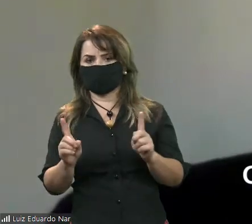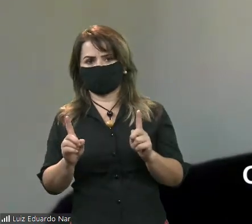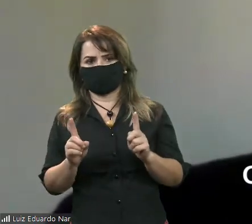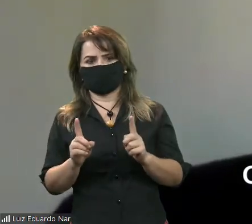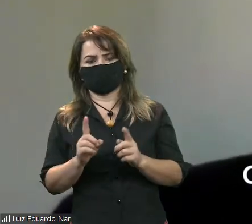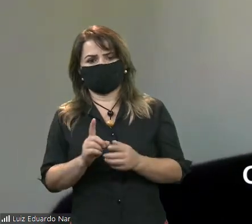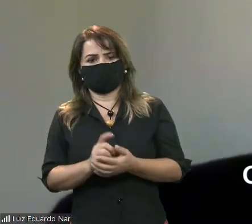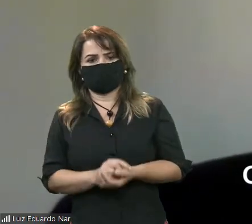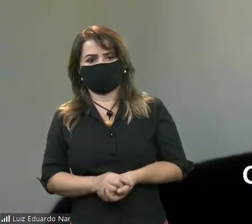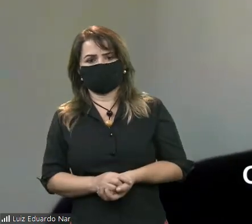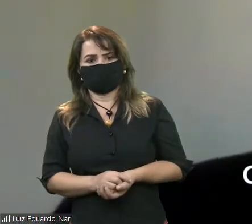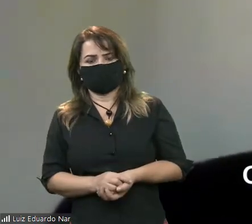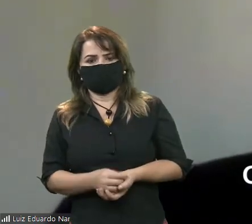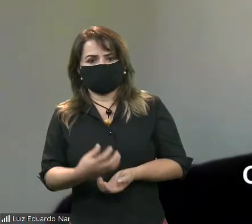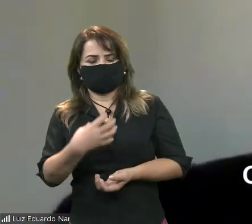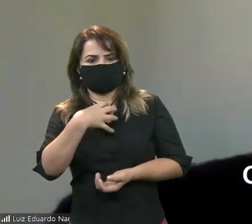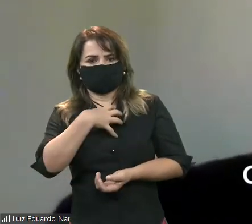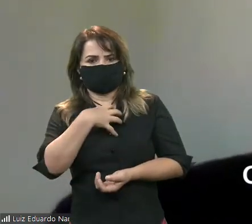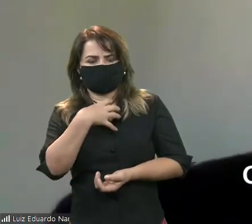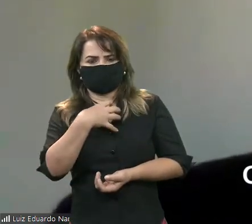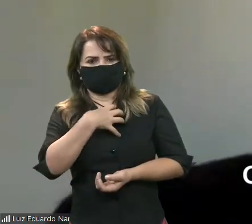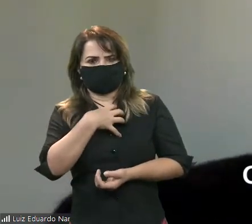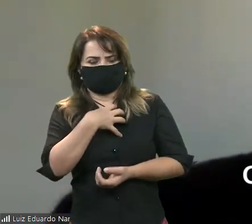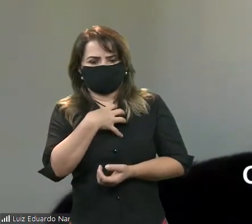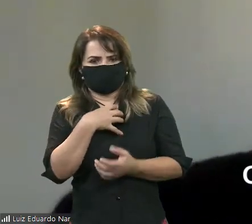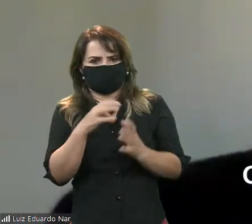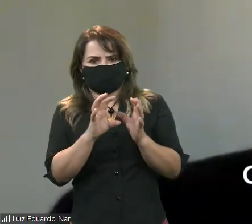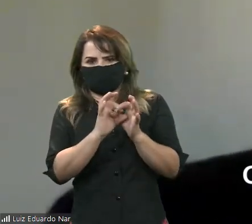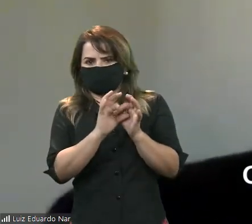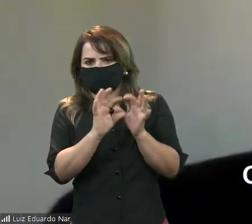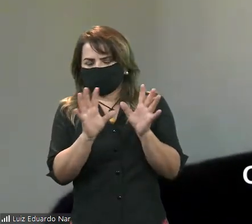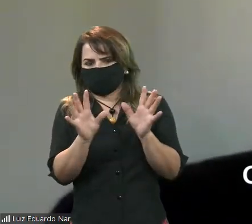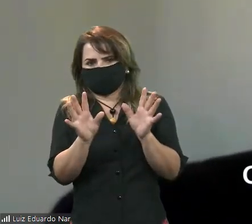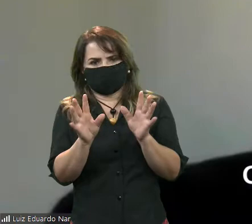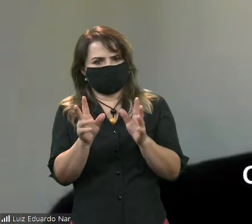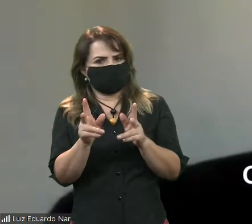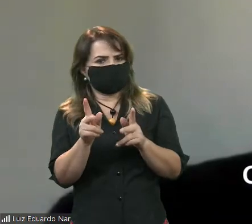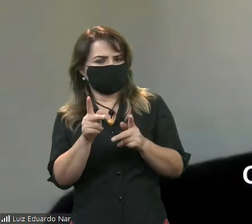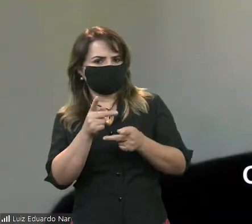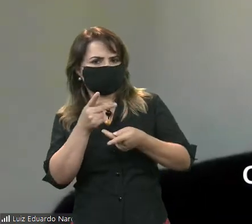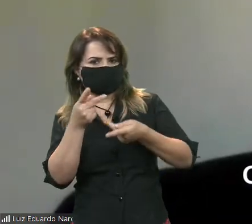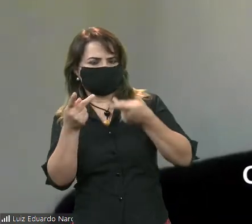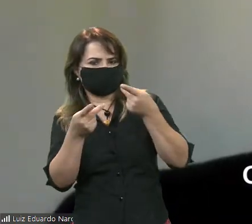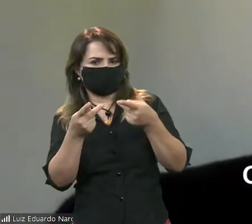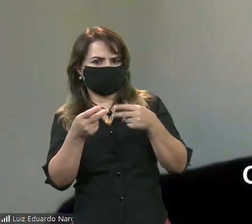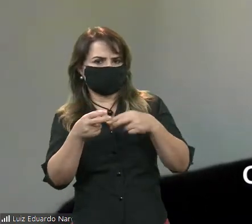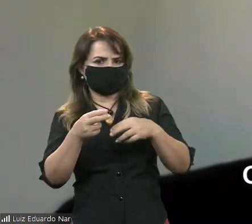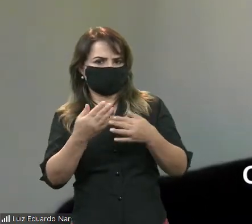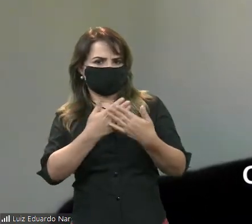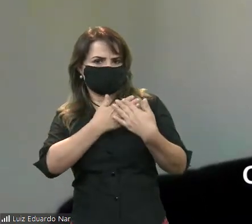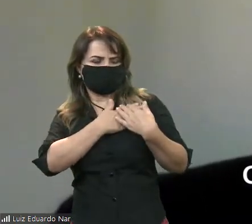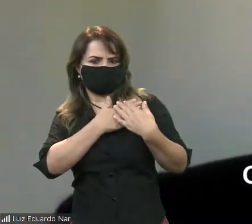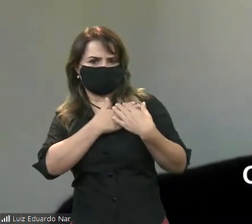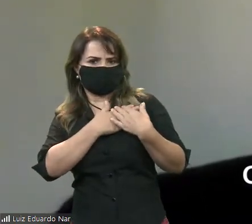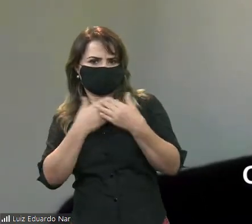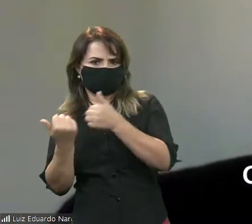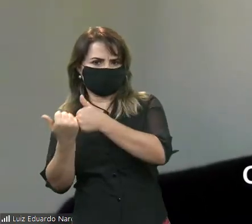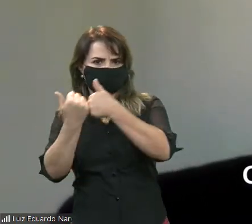me sinto absolutamente à vontade para ocupar o cargo que será